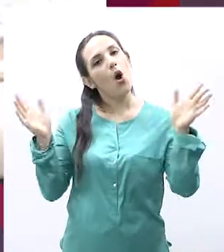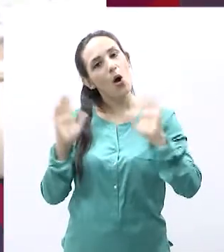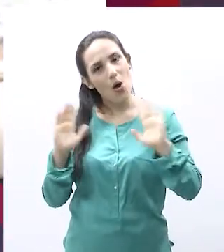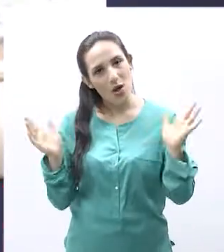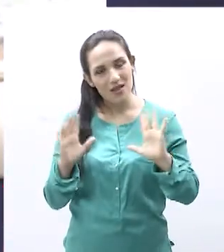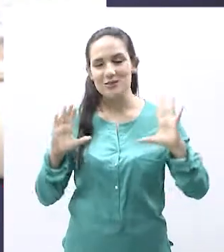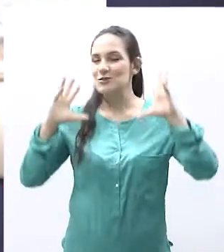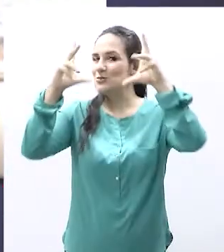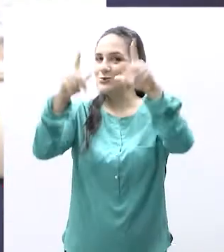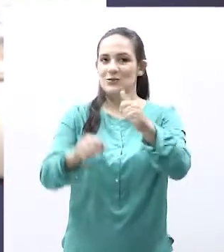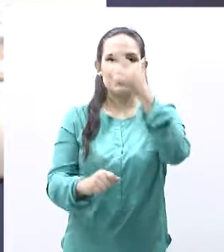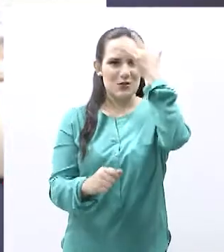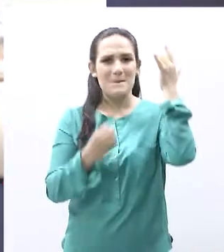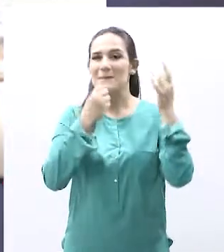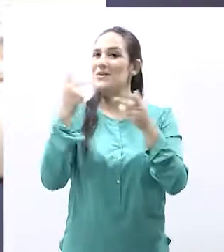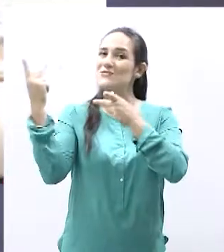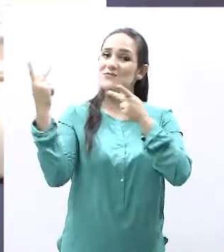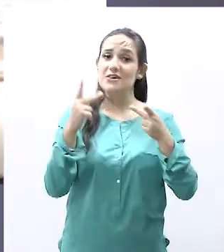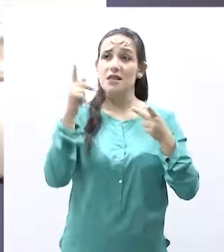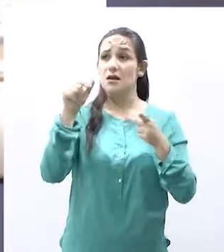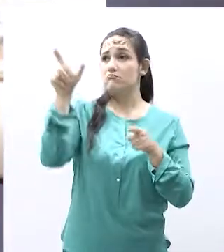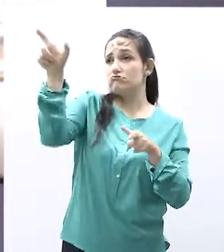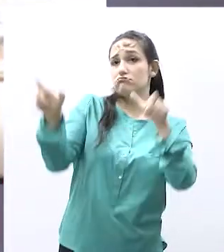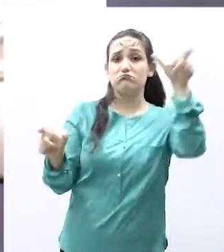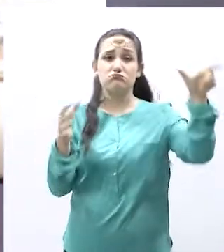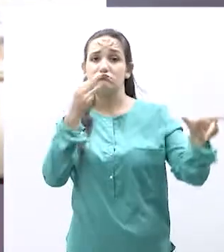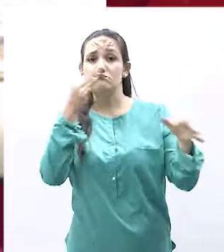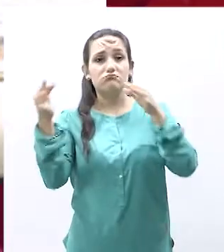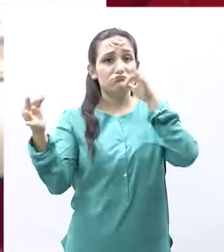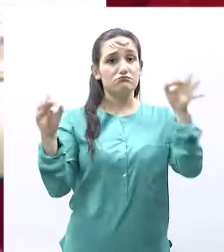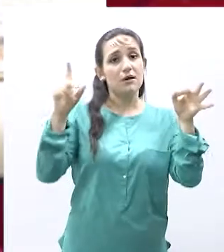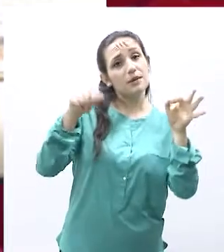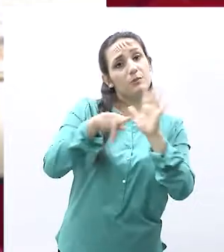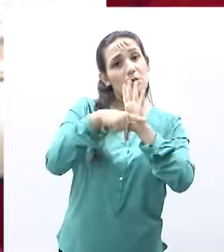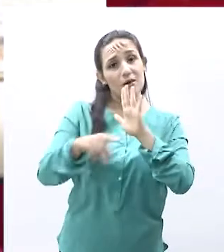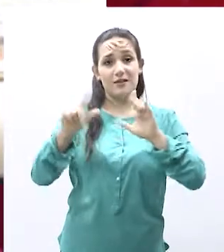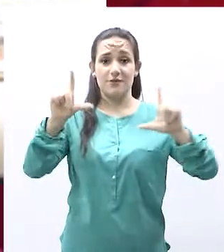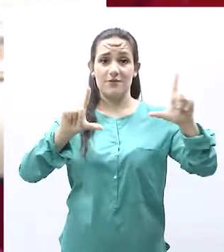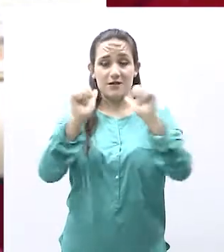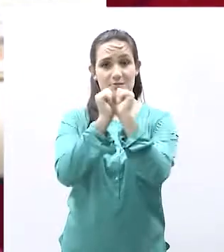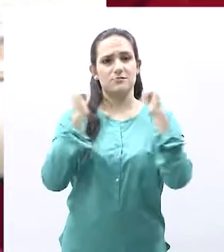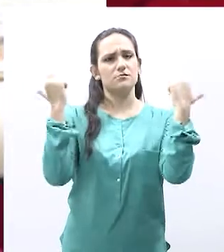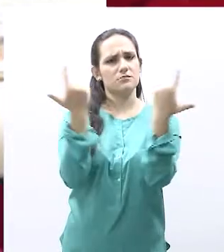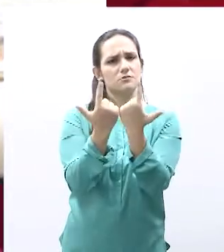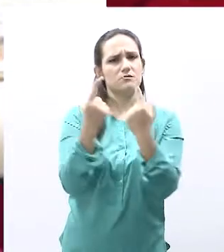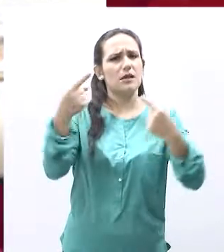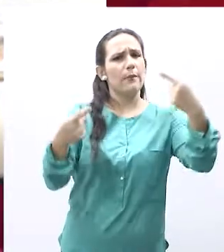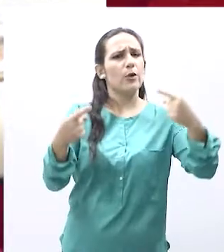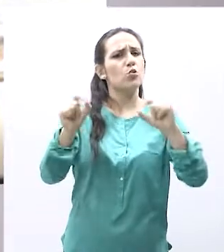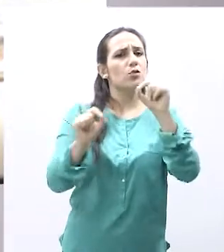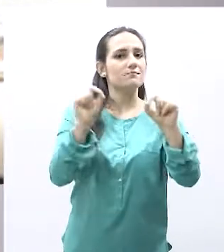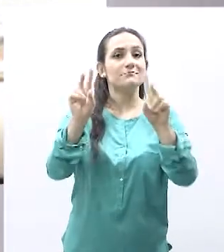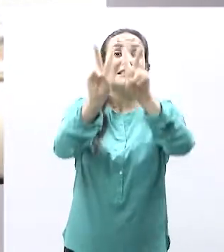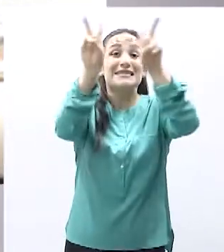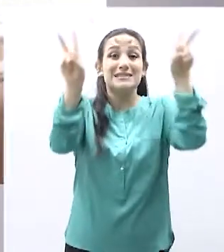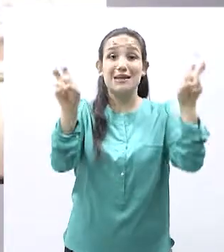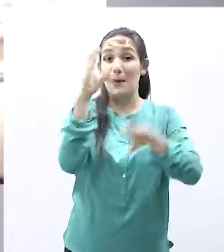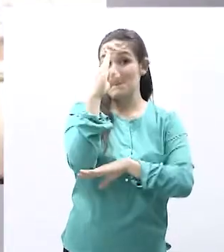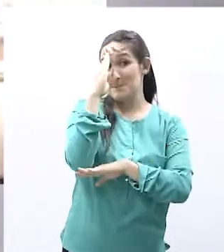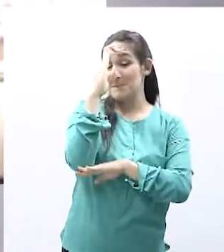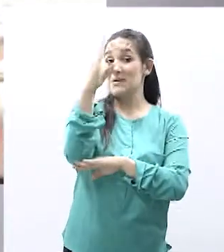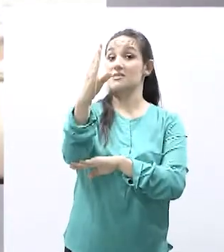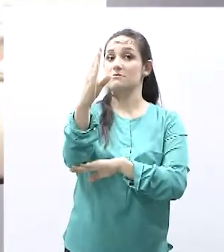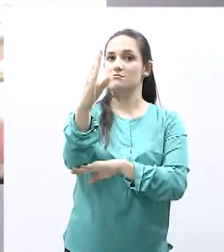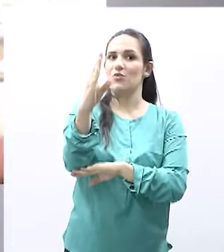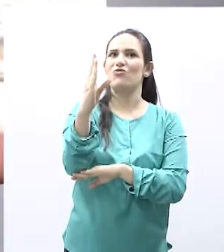Olá para todo mundo, seja muito bem-vindo ao Perspectiva, programa da TV Assembleia, que debate sempre os principais